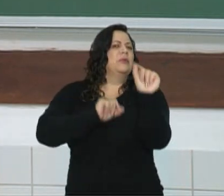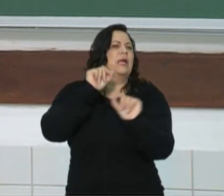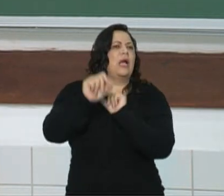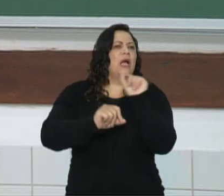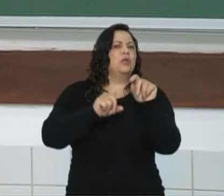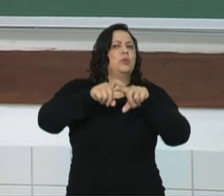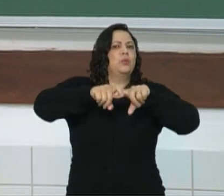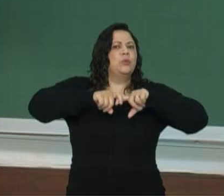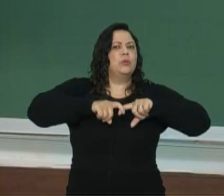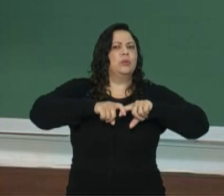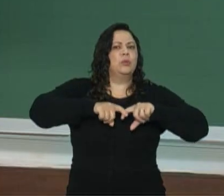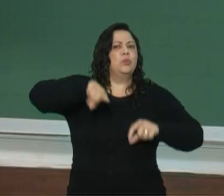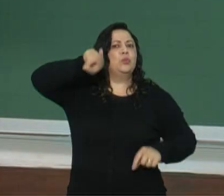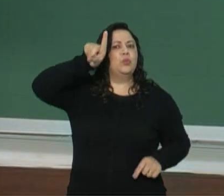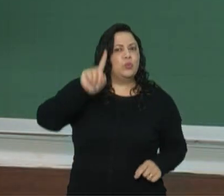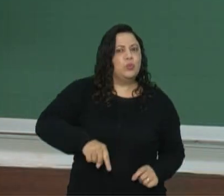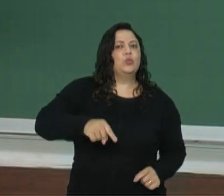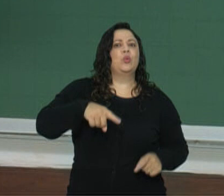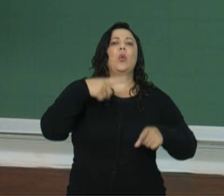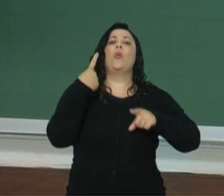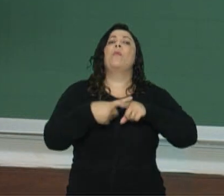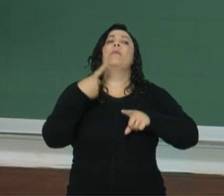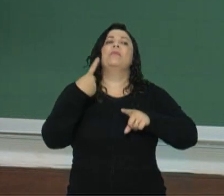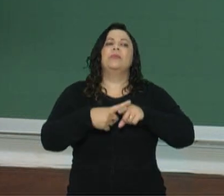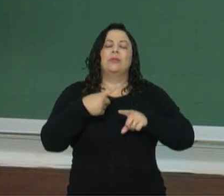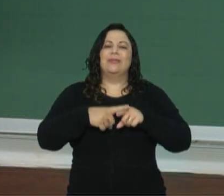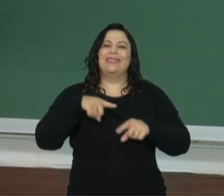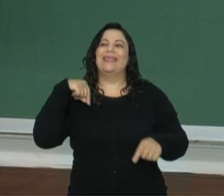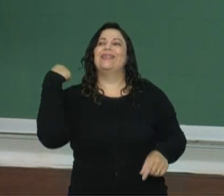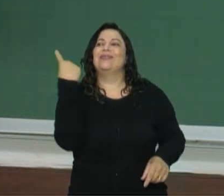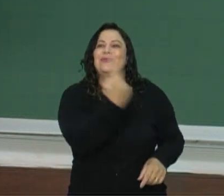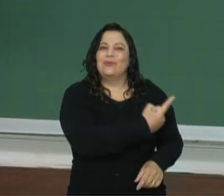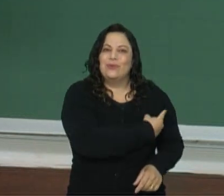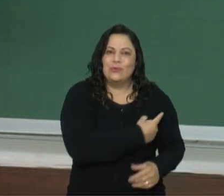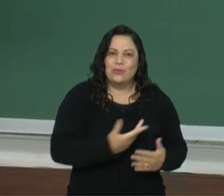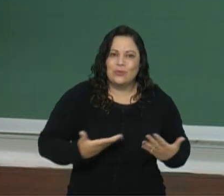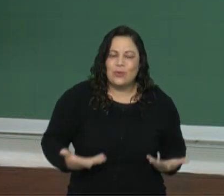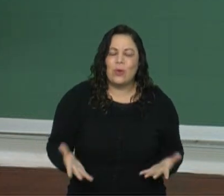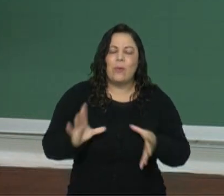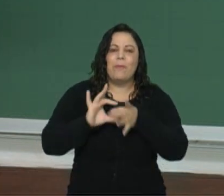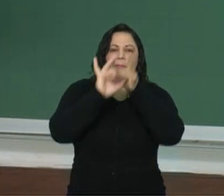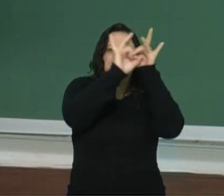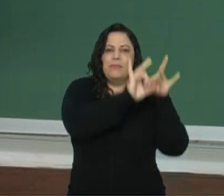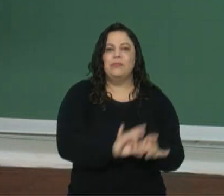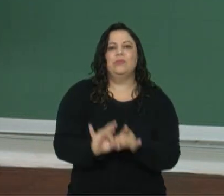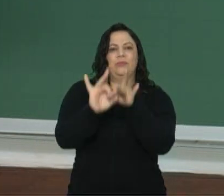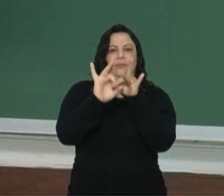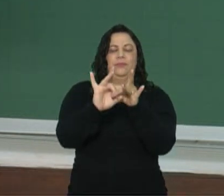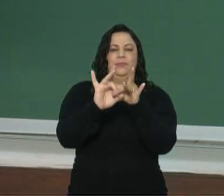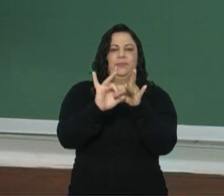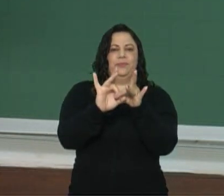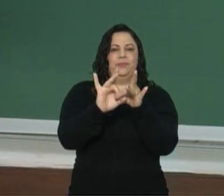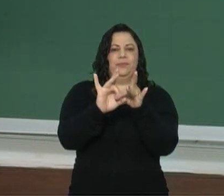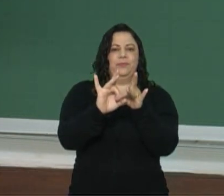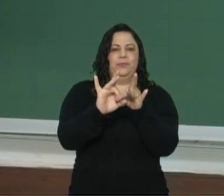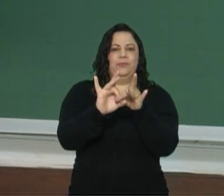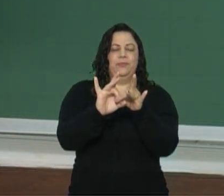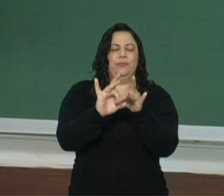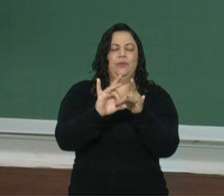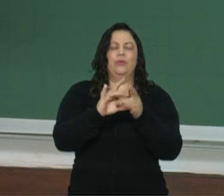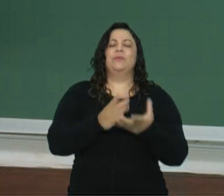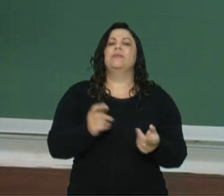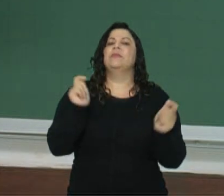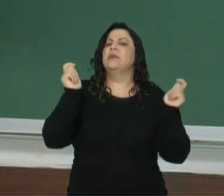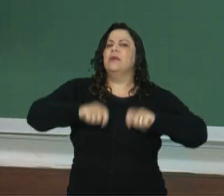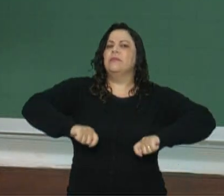porque somos. Ou seja, a noção de moral, ou seja, aquela noção ali daquilo que me dá energia